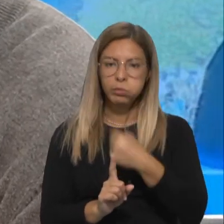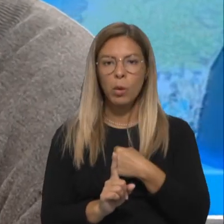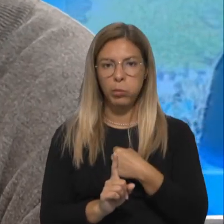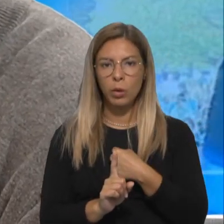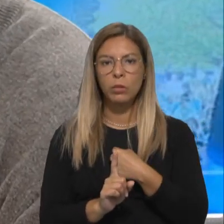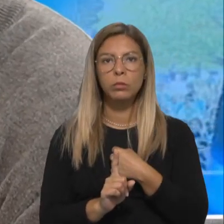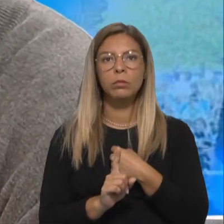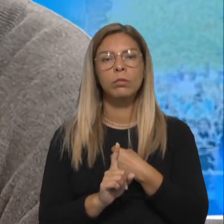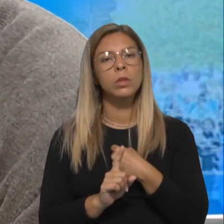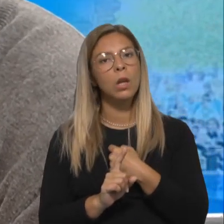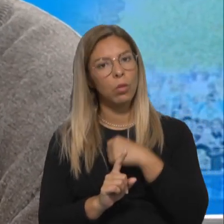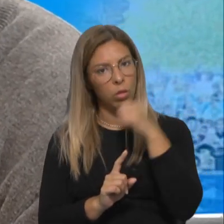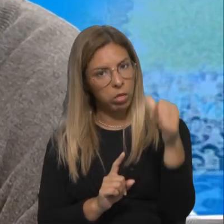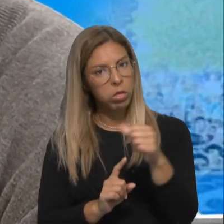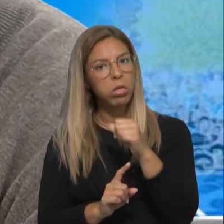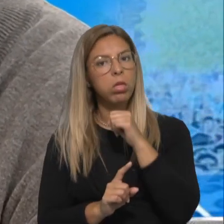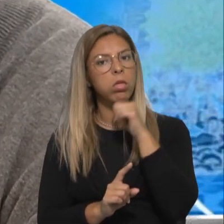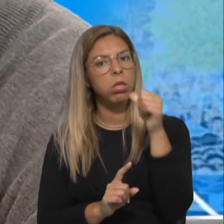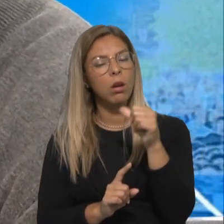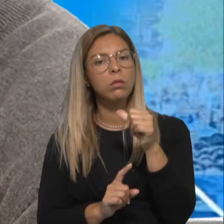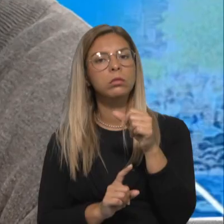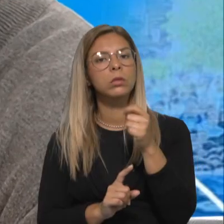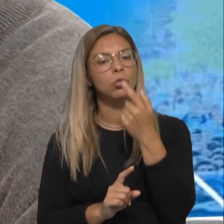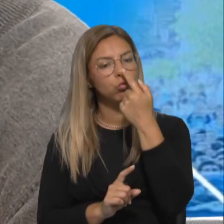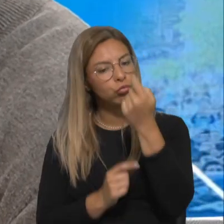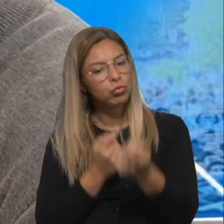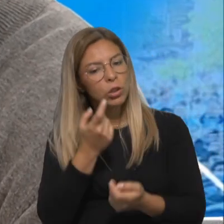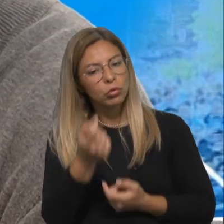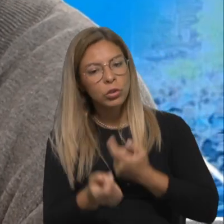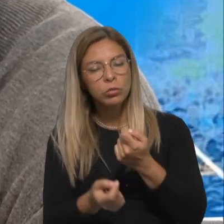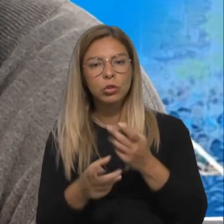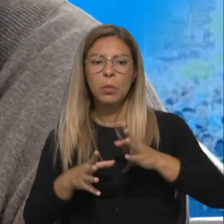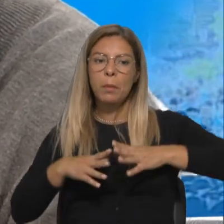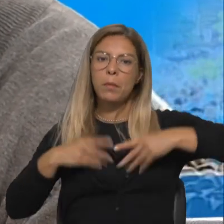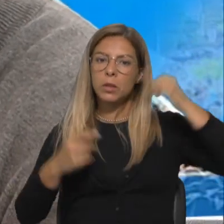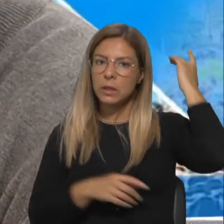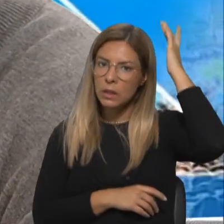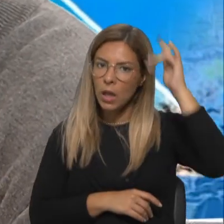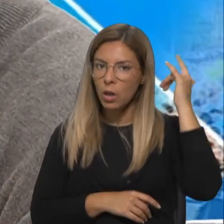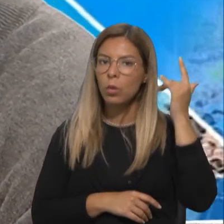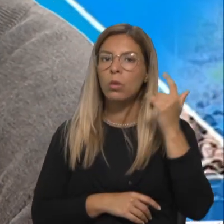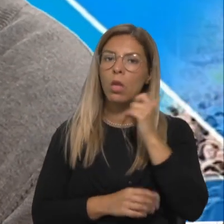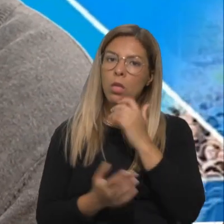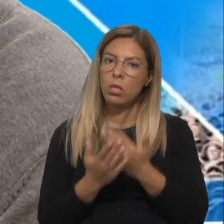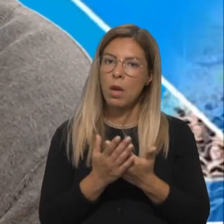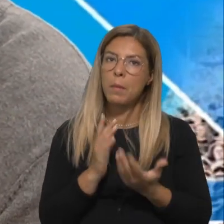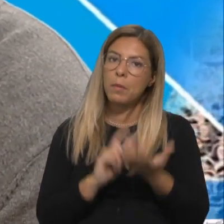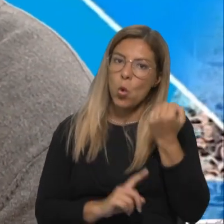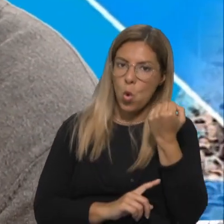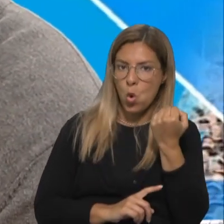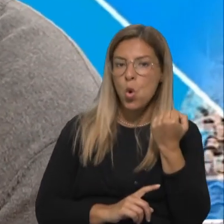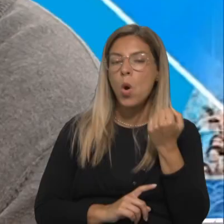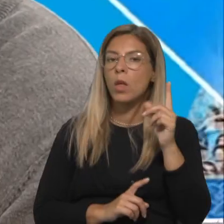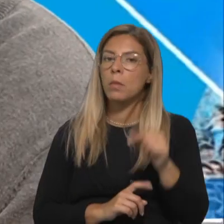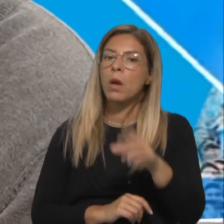habitado diariamente, a segundo após segundo do meu dia, que é o Espírito Santo que me anima e é a própria Trindade que nos habita e que já está no